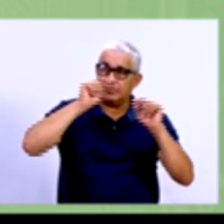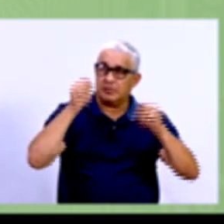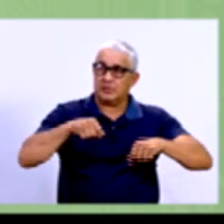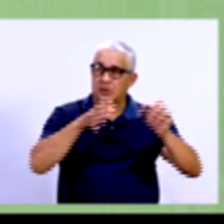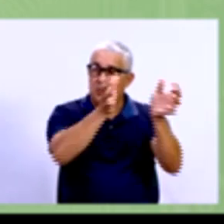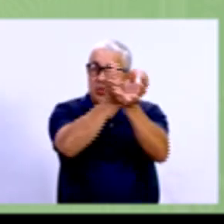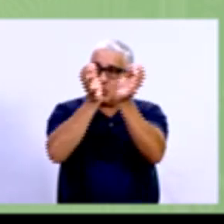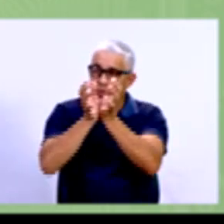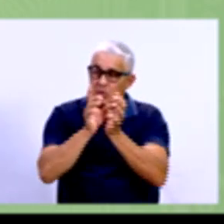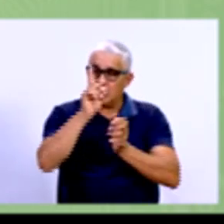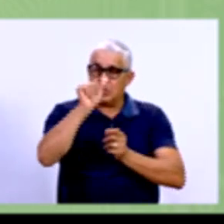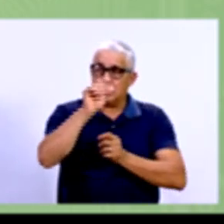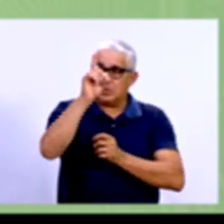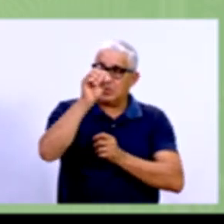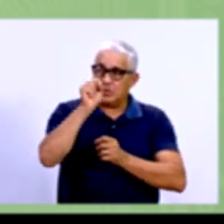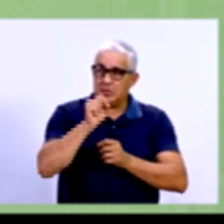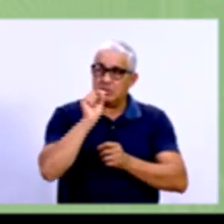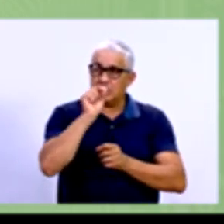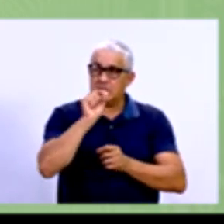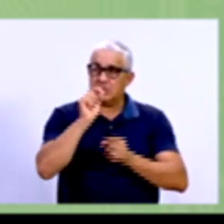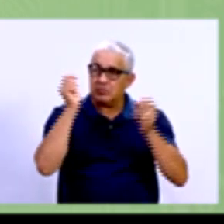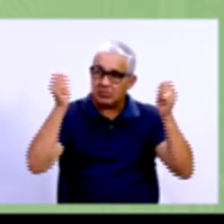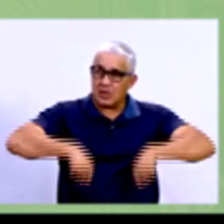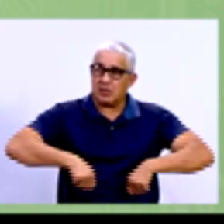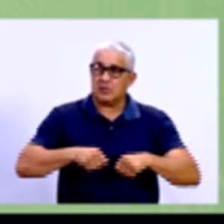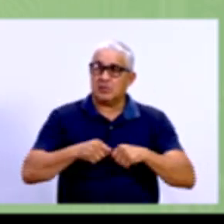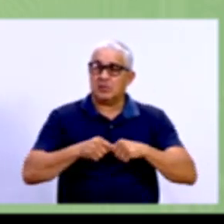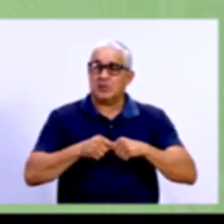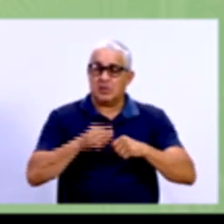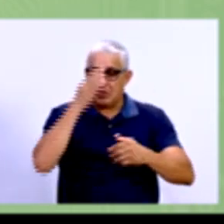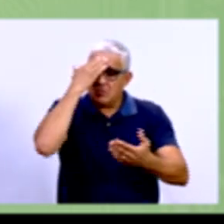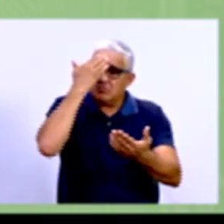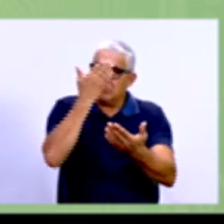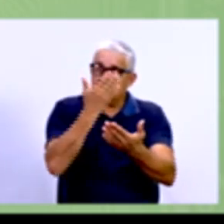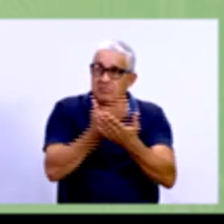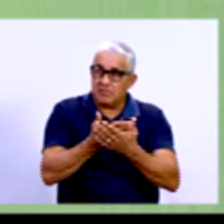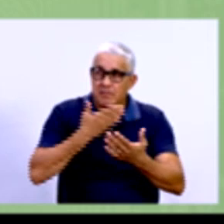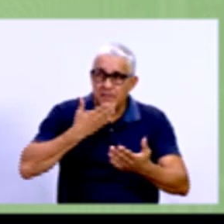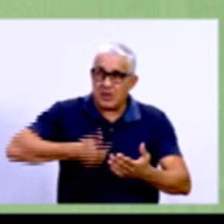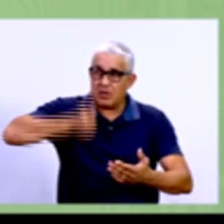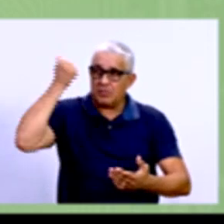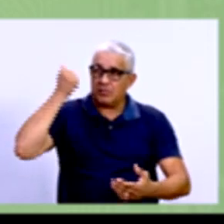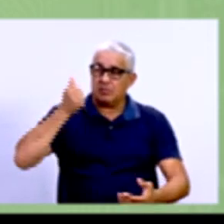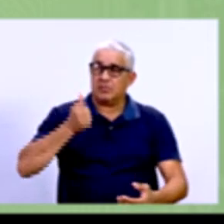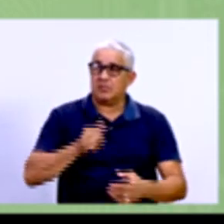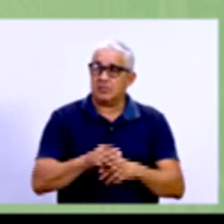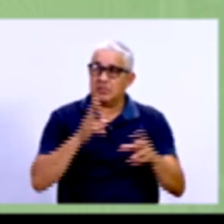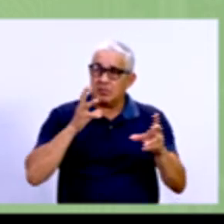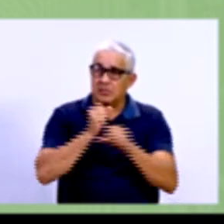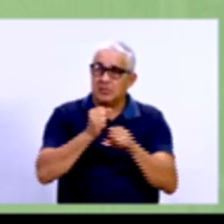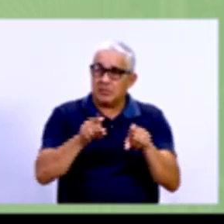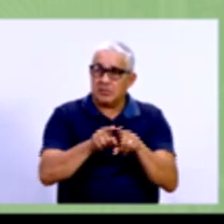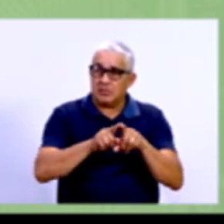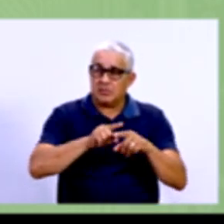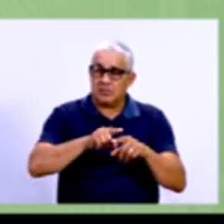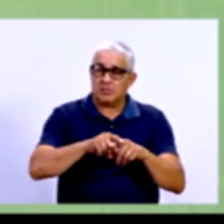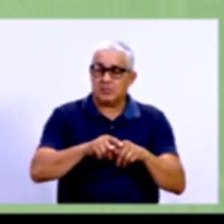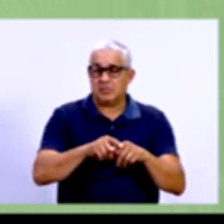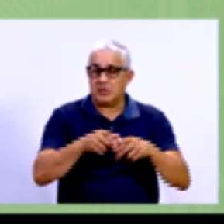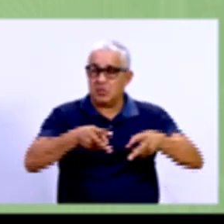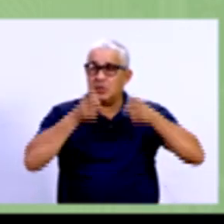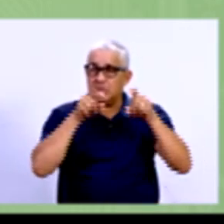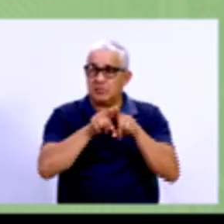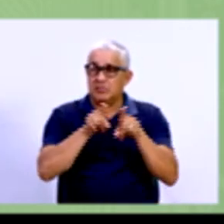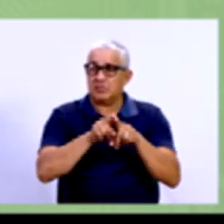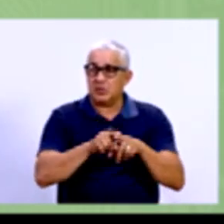de um conjunto de dados, o que permite maior confiabilidade nos resultados. Vale observar também que, na maioria dos